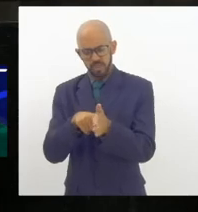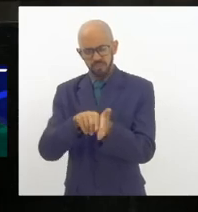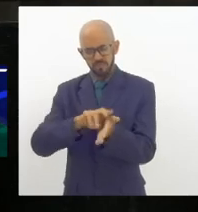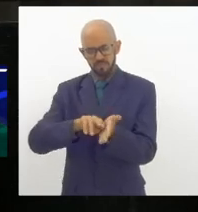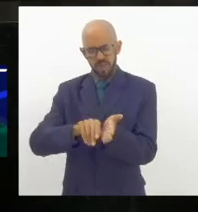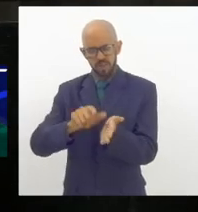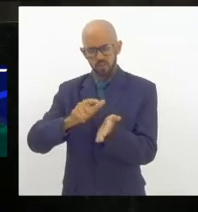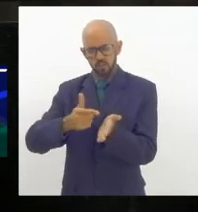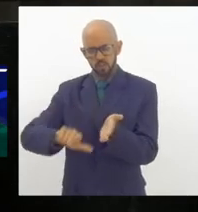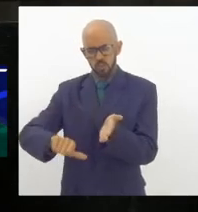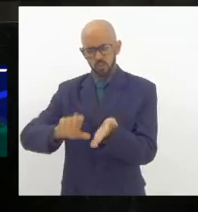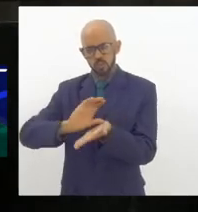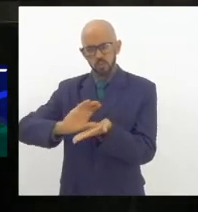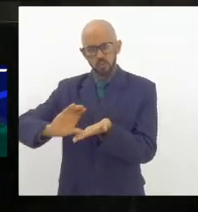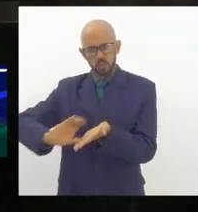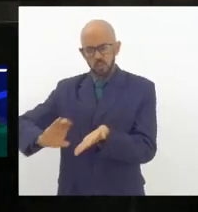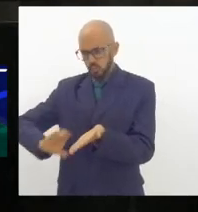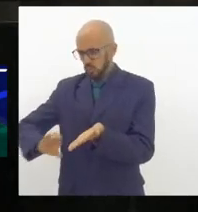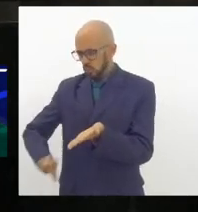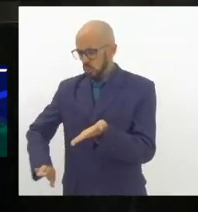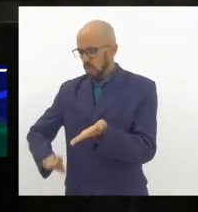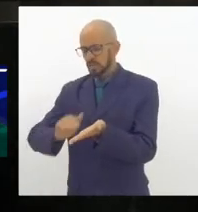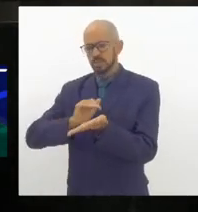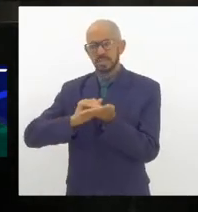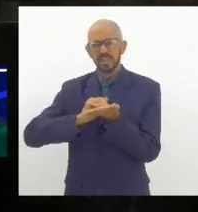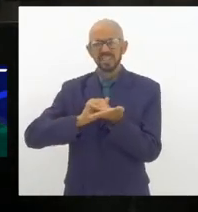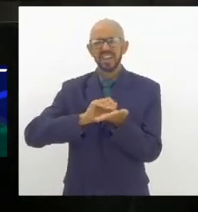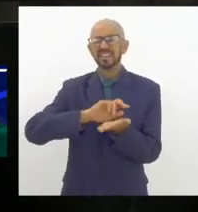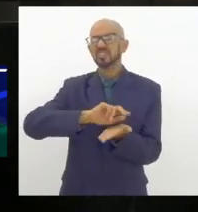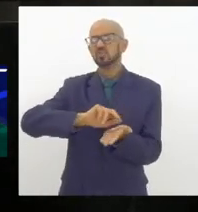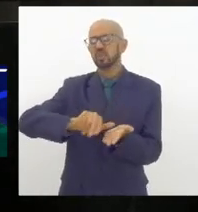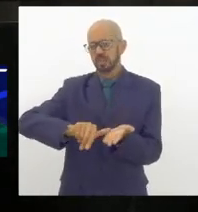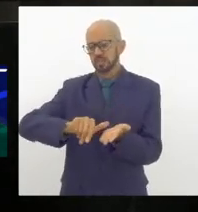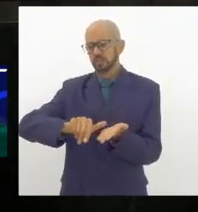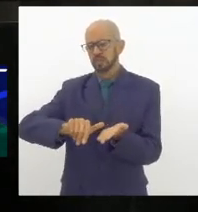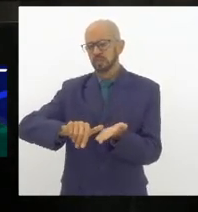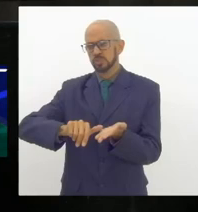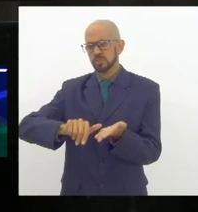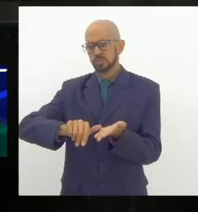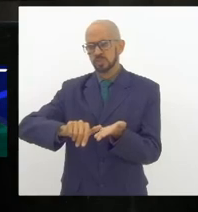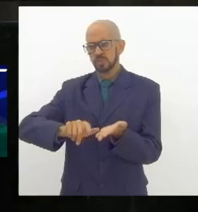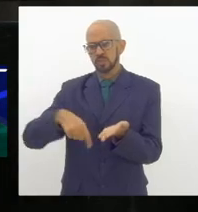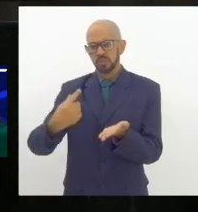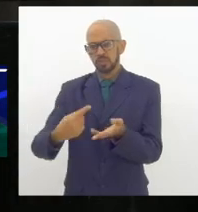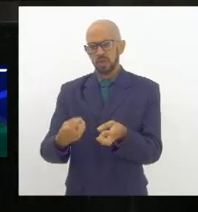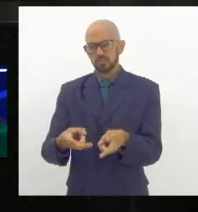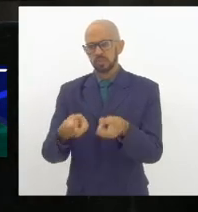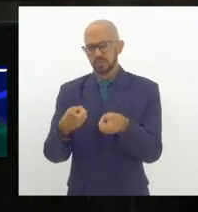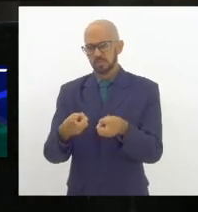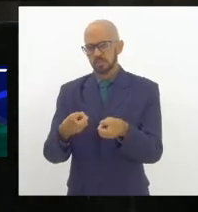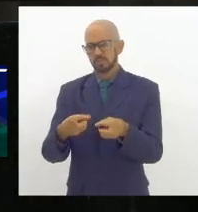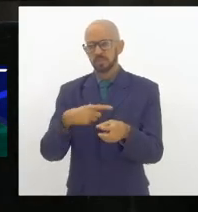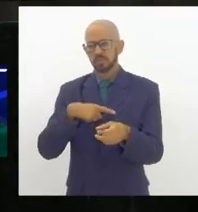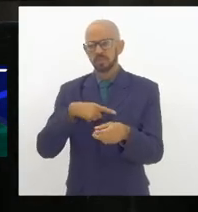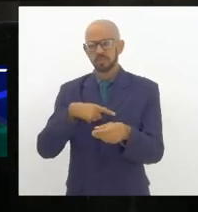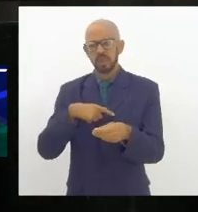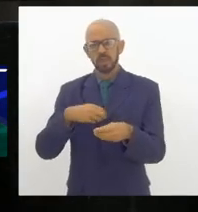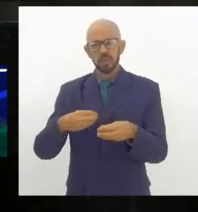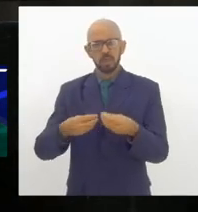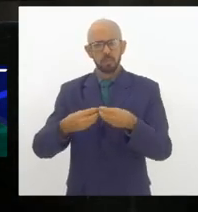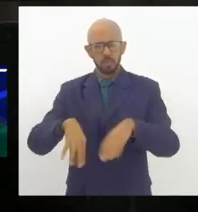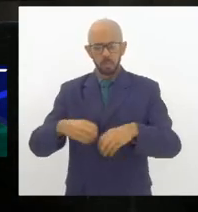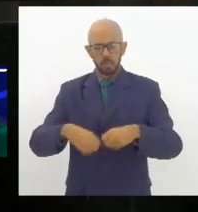de outras secretarias e tudo aparenta que aonde os controle